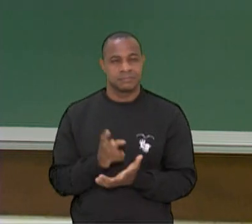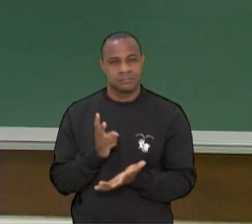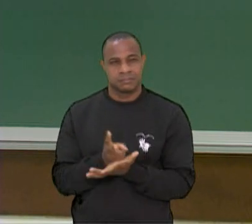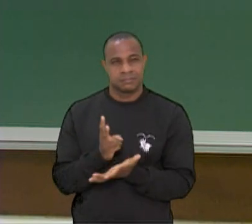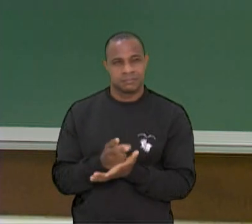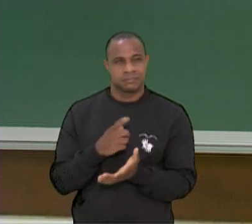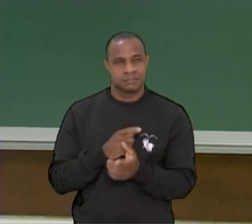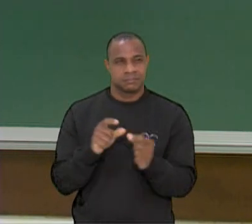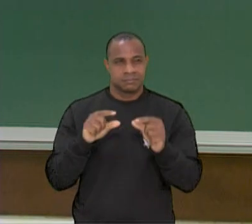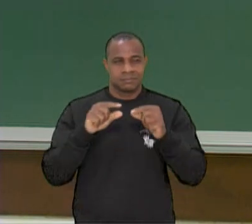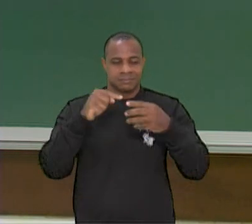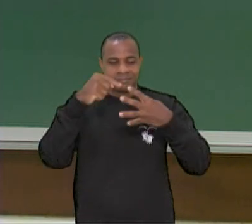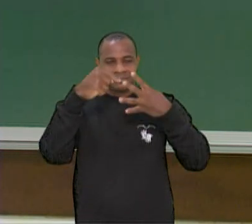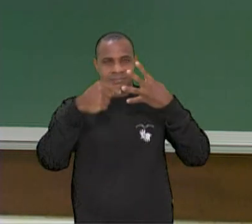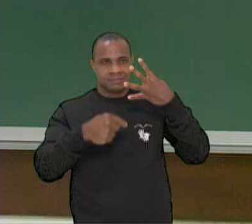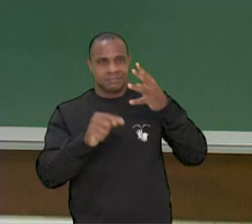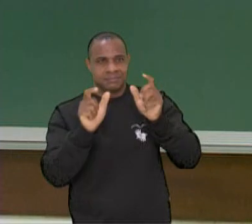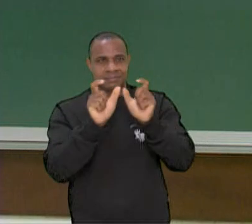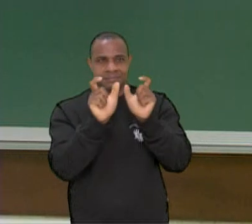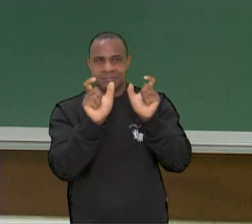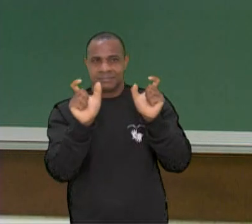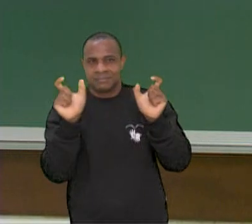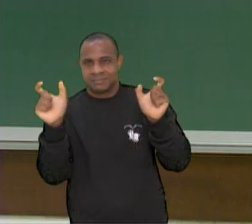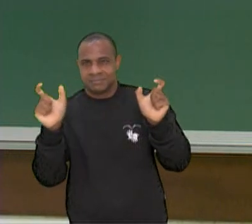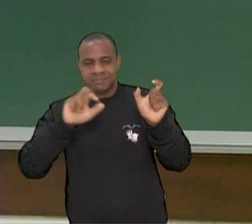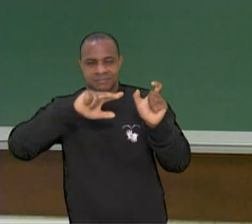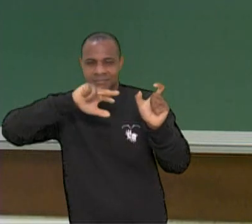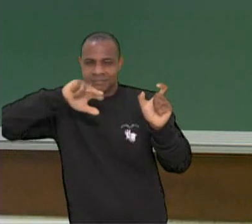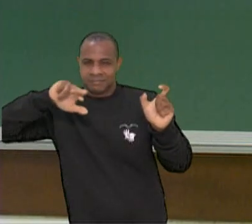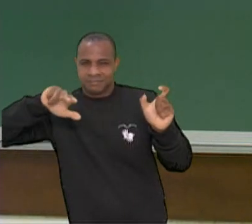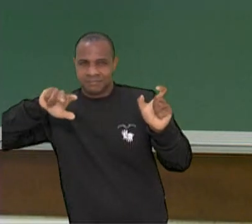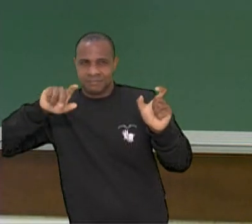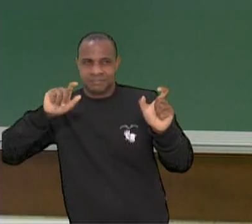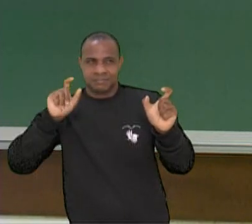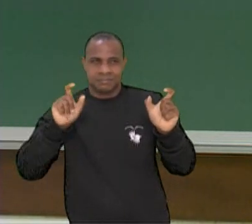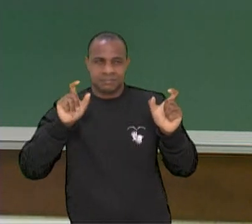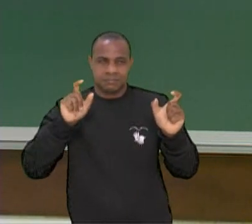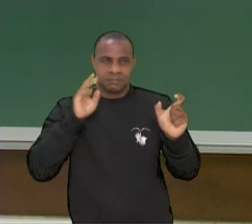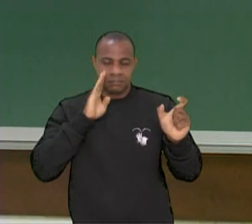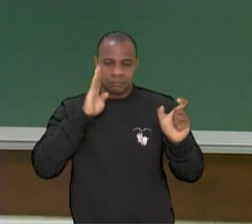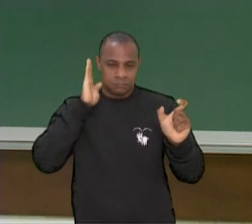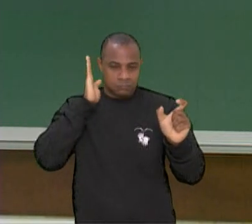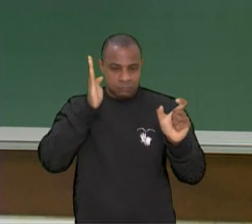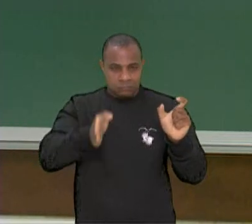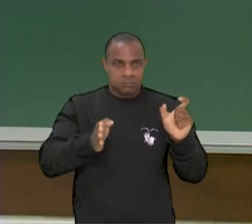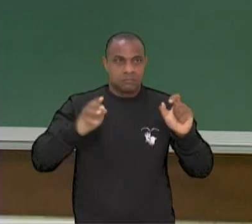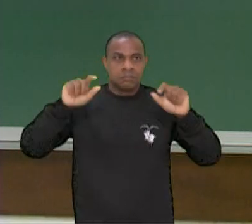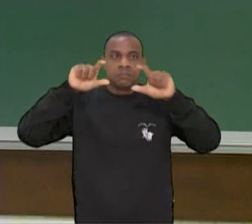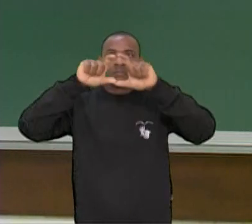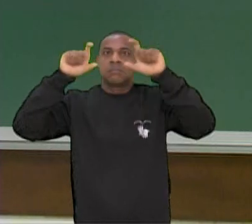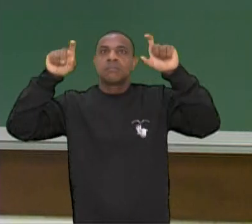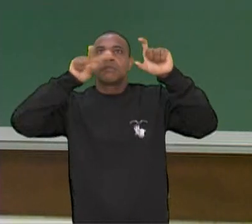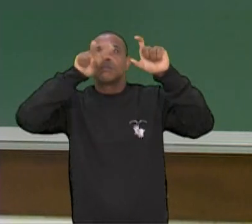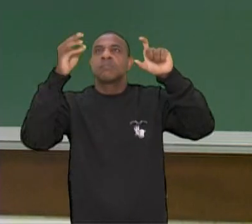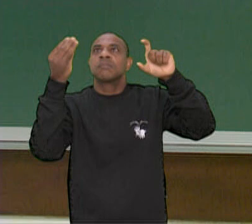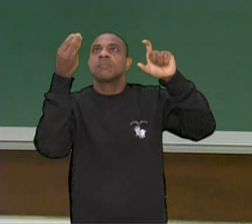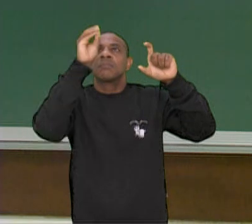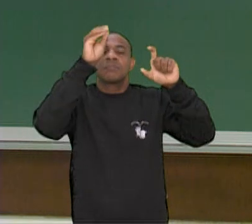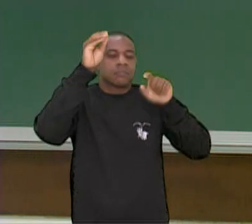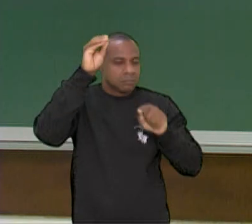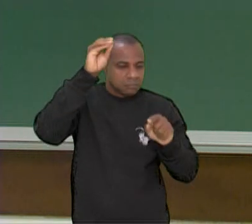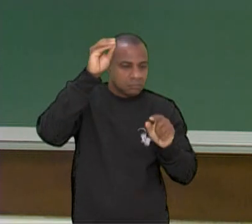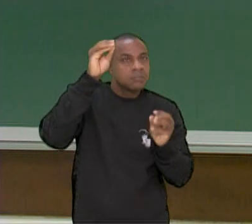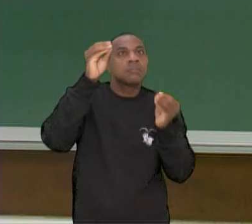tiver uma questão como essa, com variações da mesma palavra, procure ir direto para o enunciado e preencher com aquilo que você